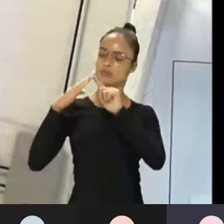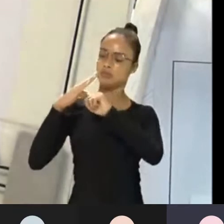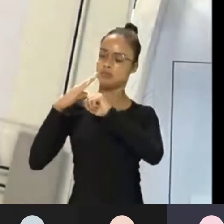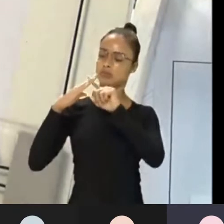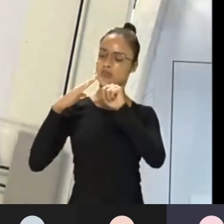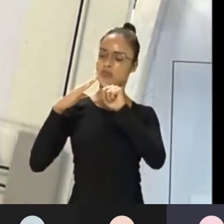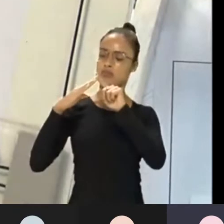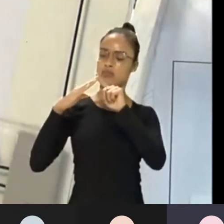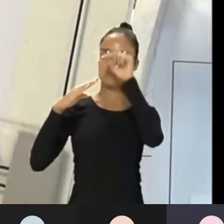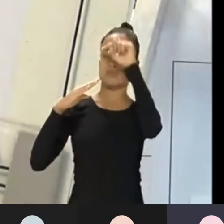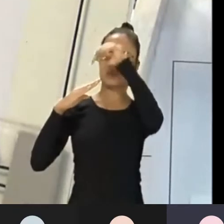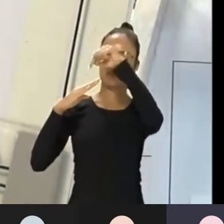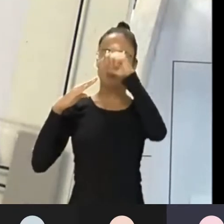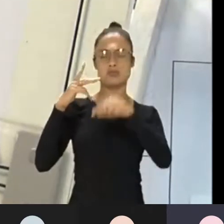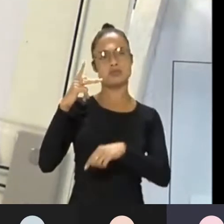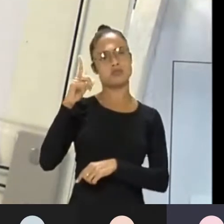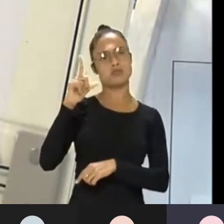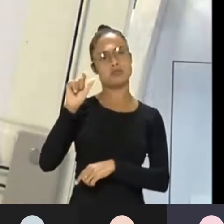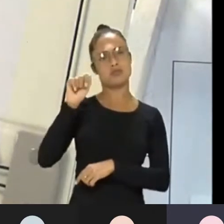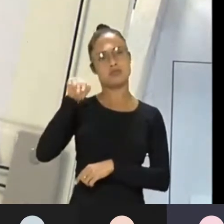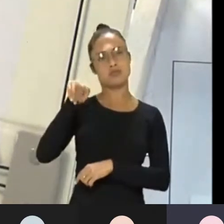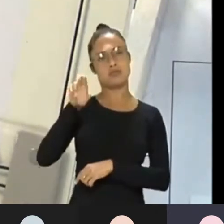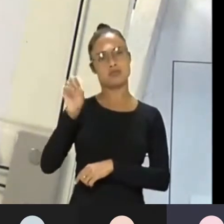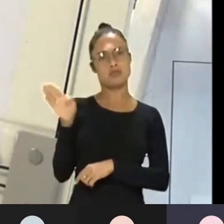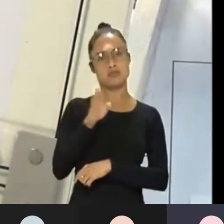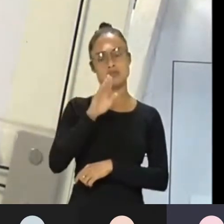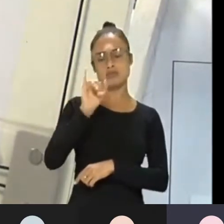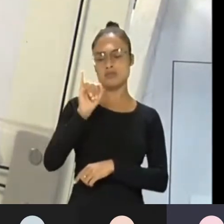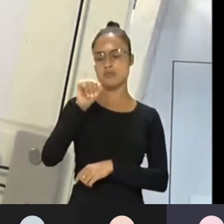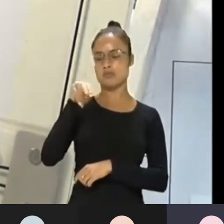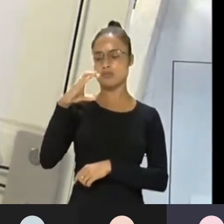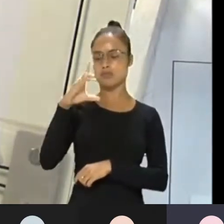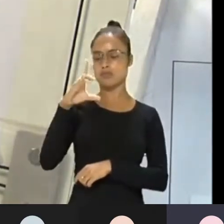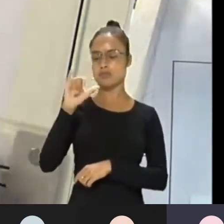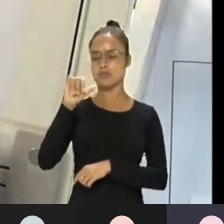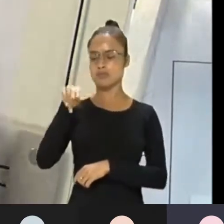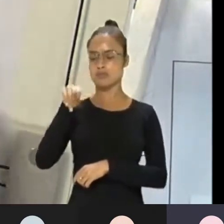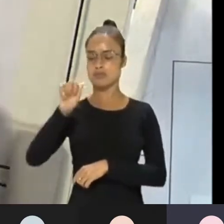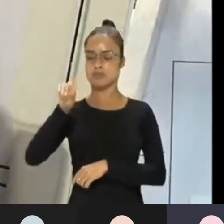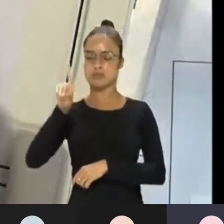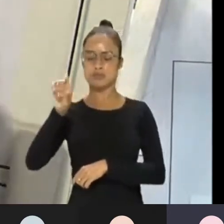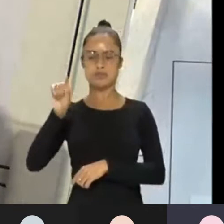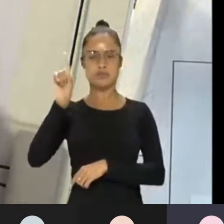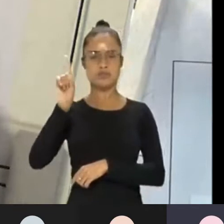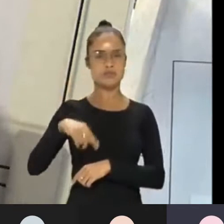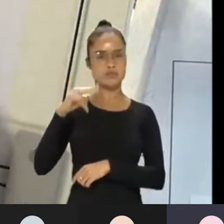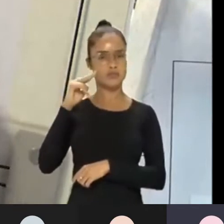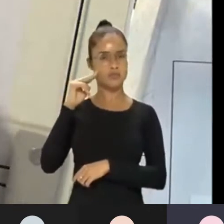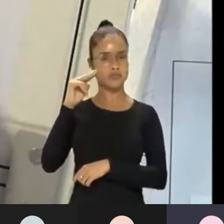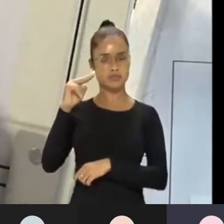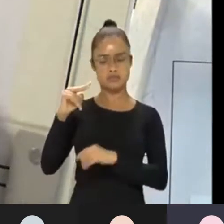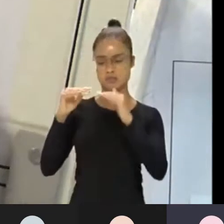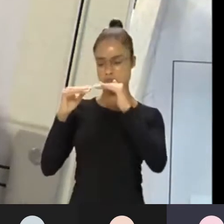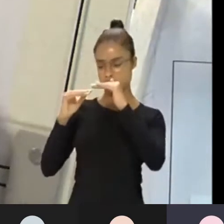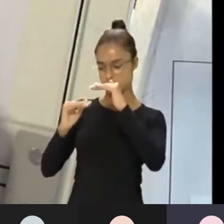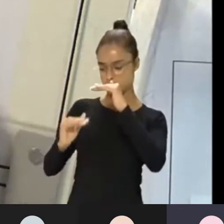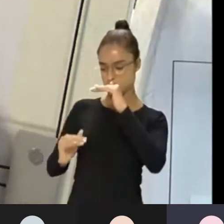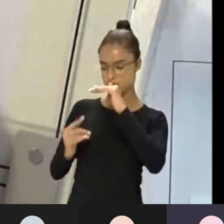o plano inclinado. A orientação é que depois disso faça a vista superior. Eu vou marcar uma unidade aqui abaixo